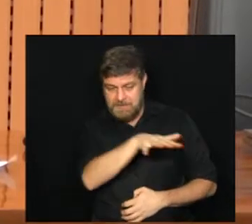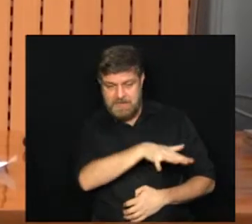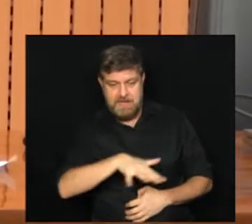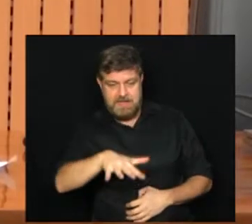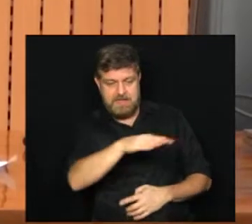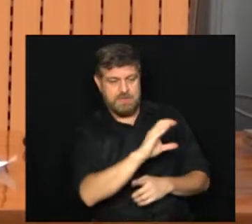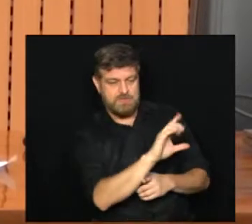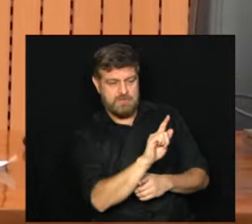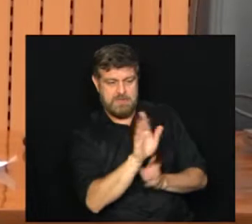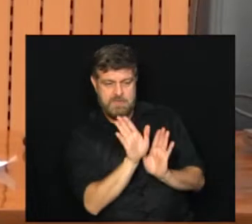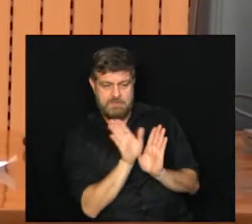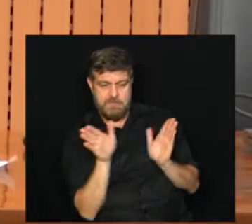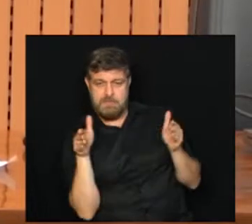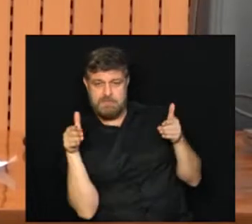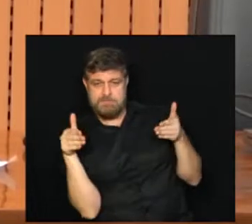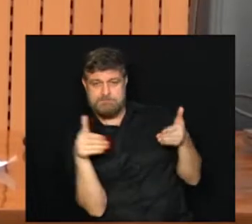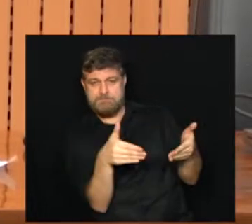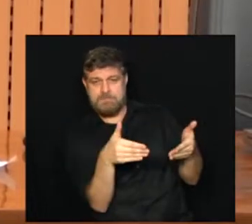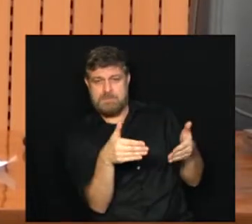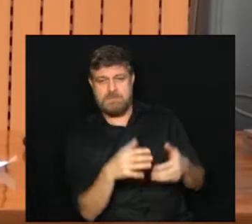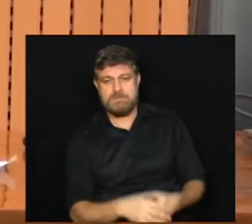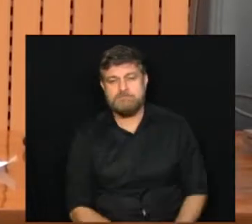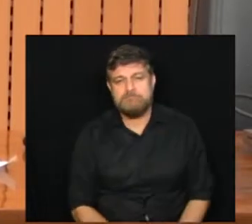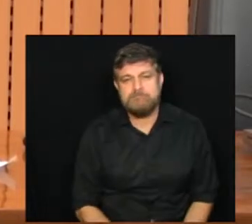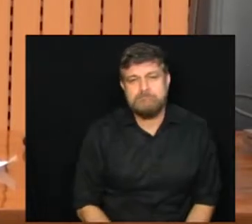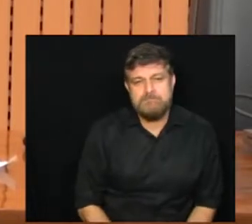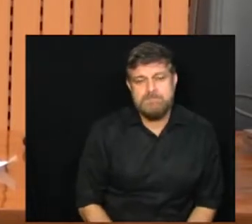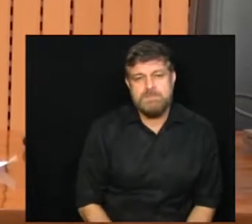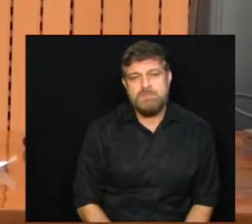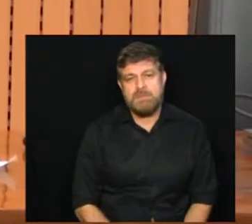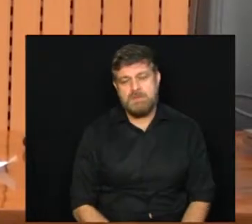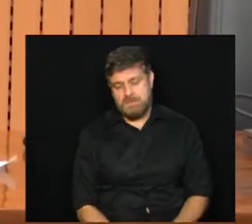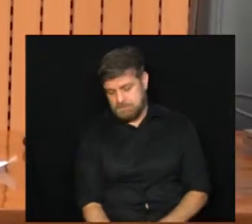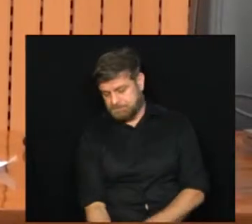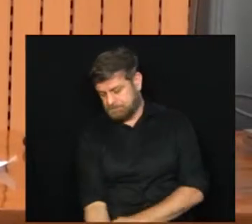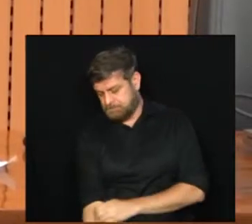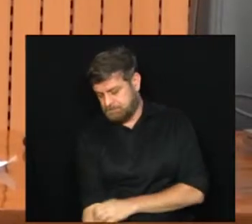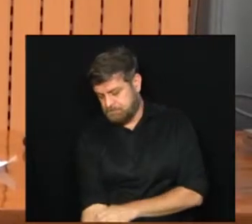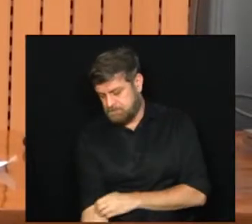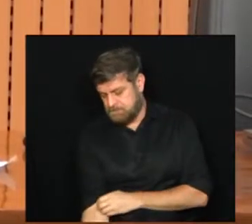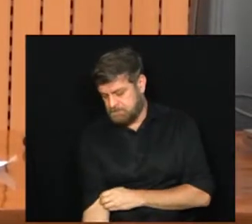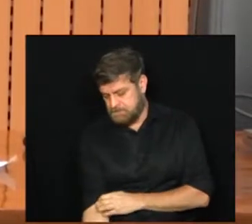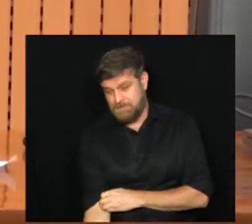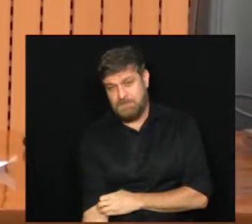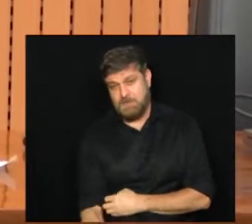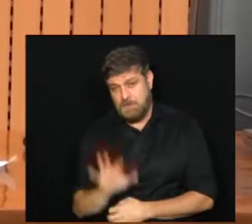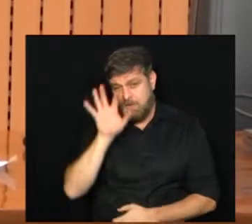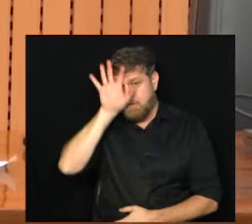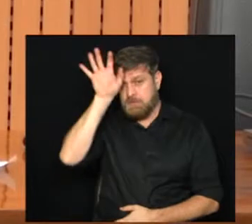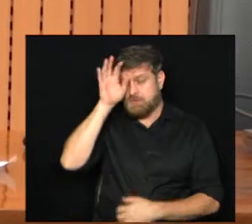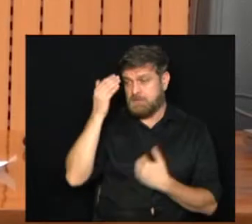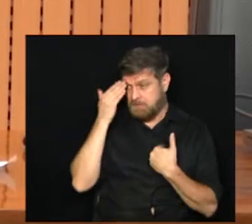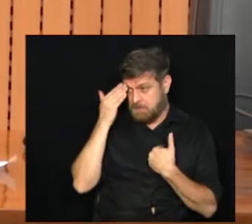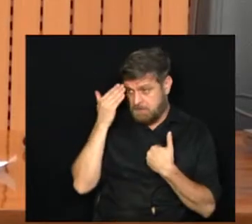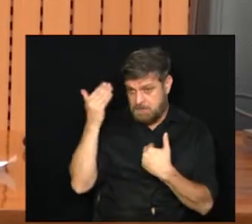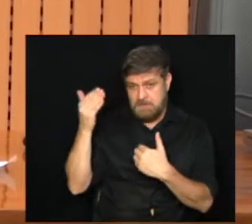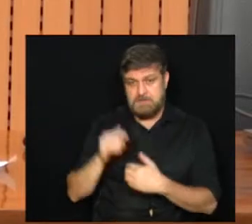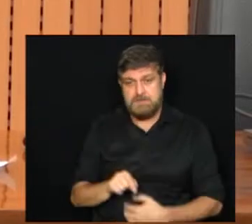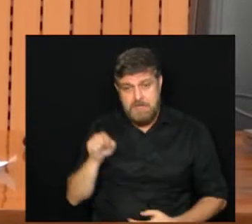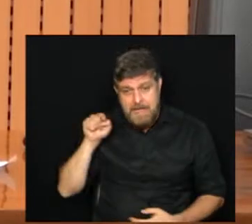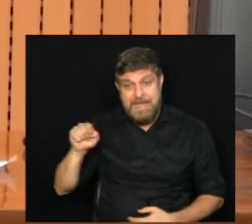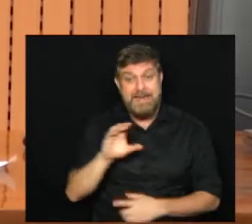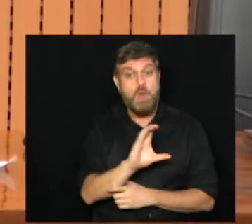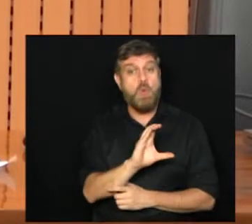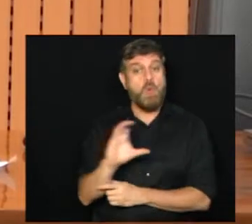região noroeste do Campo Grande, região do Campo Grande. Quero agradecer ao Tiago Ferrari, que compõe a comissão e